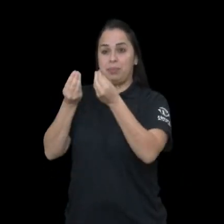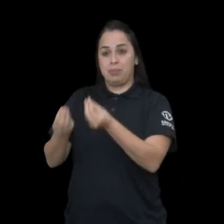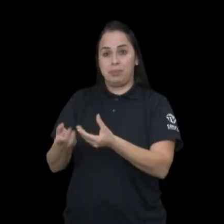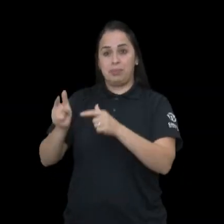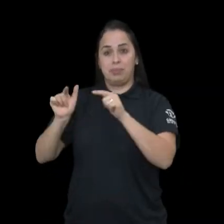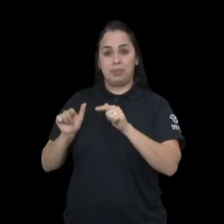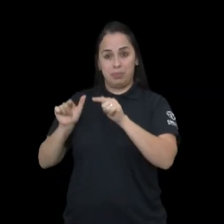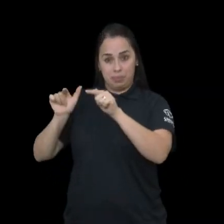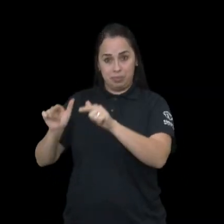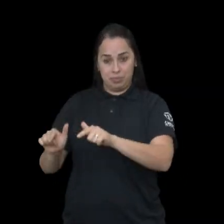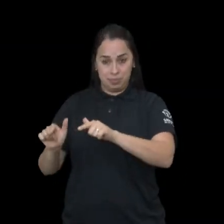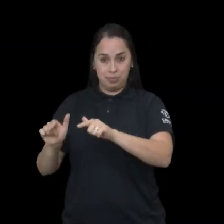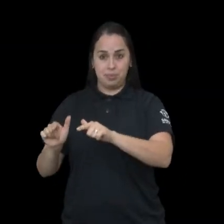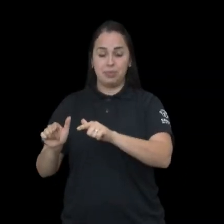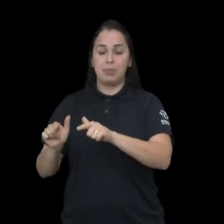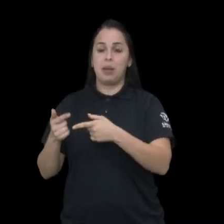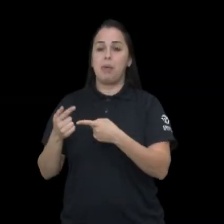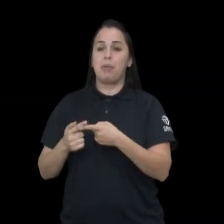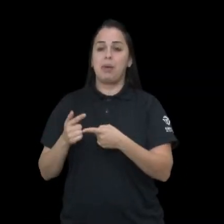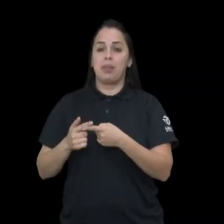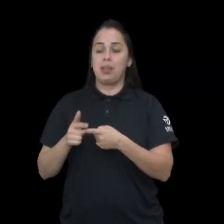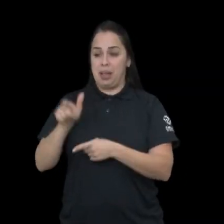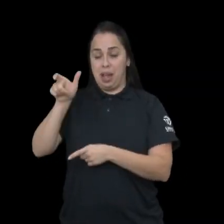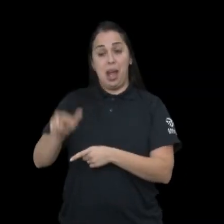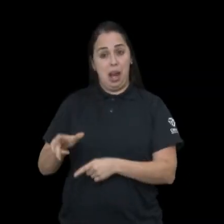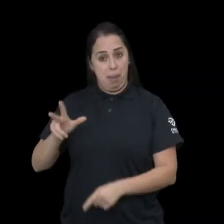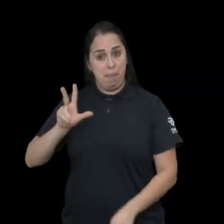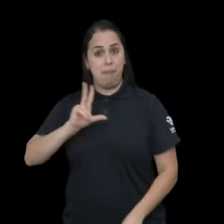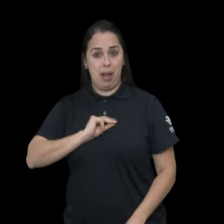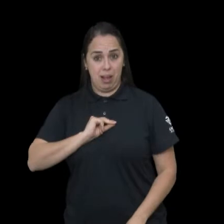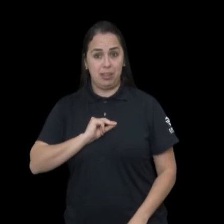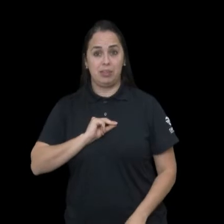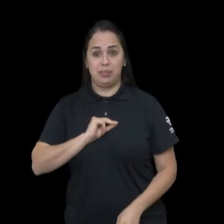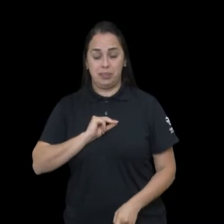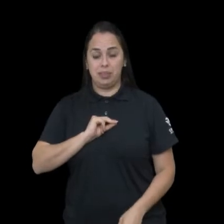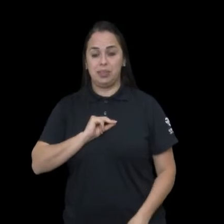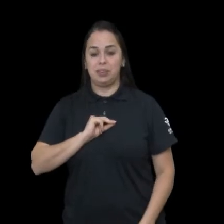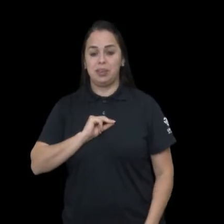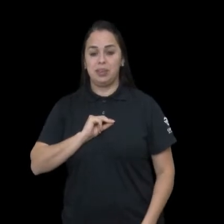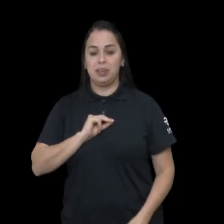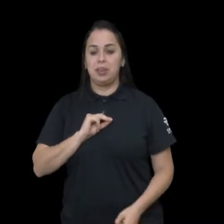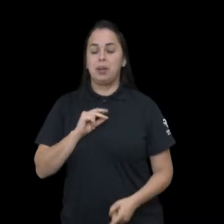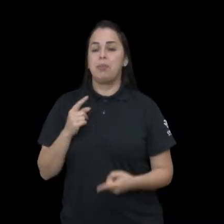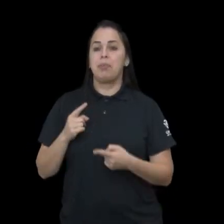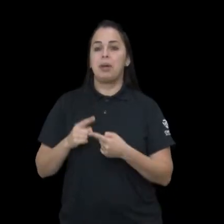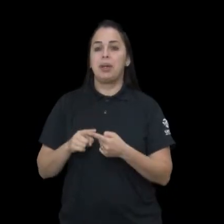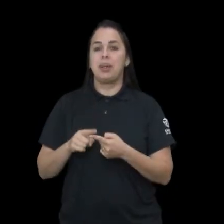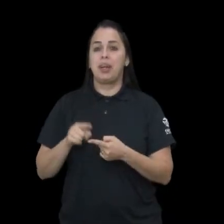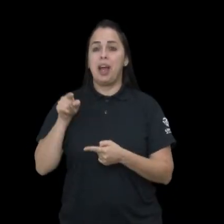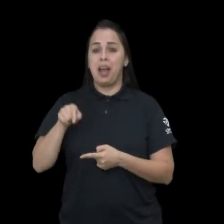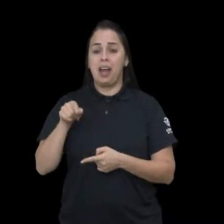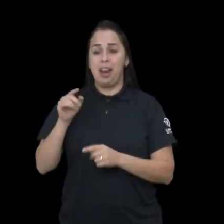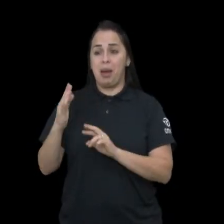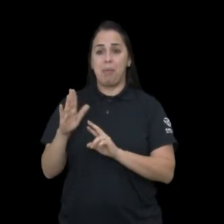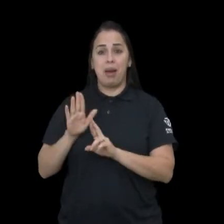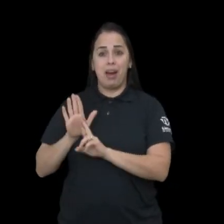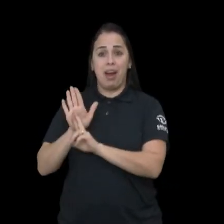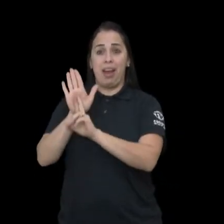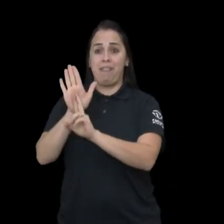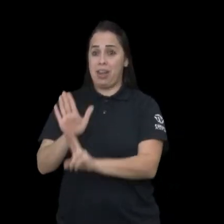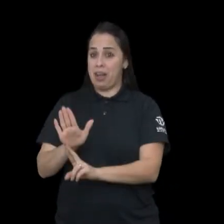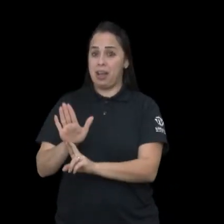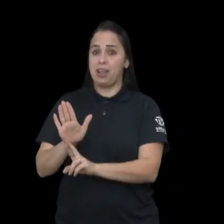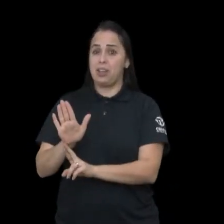Dr. Ricardo, porque ela é merecida, e é merecida pelo fato de que o Dr. Ricardo sempre foi uma referência jurídica para a